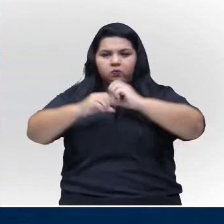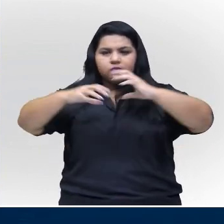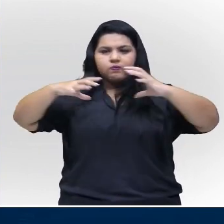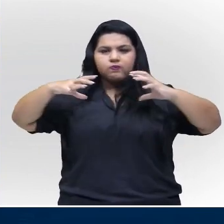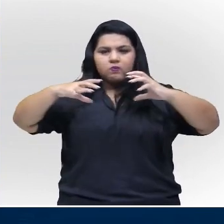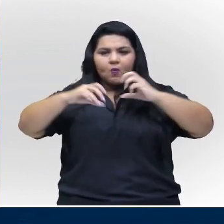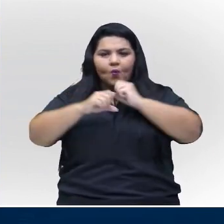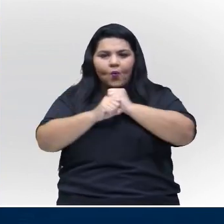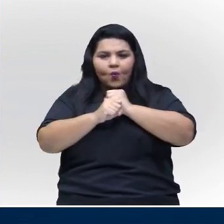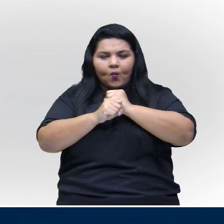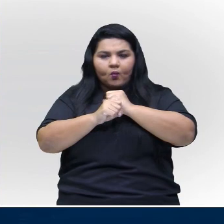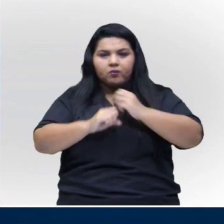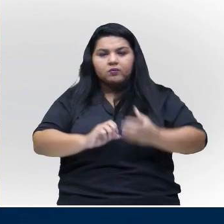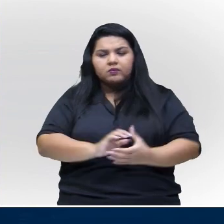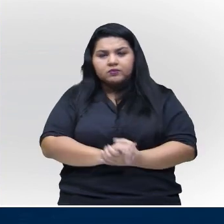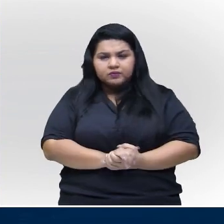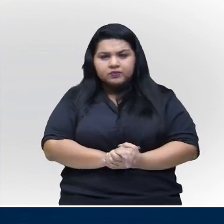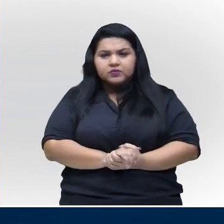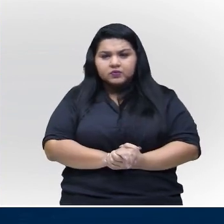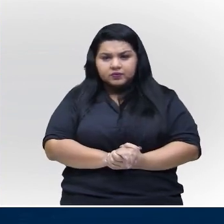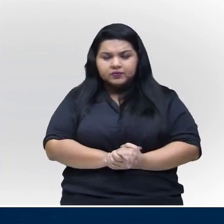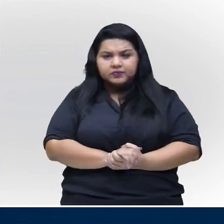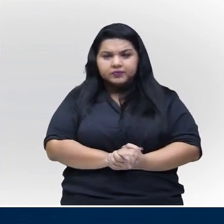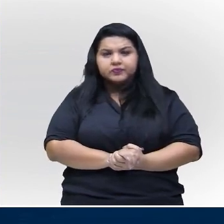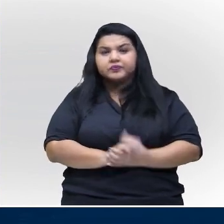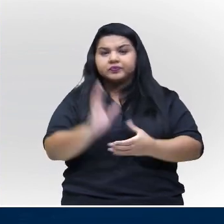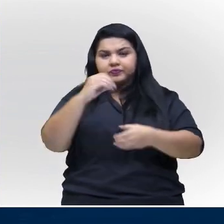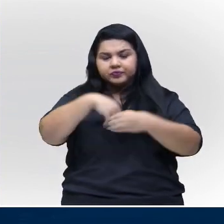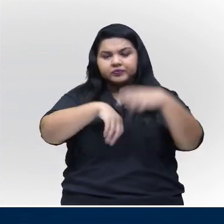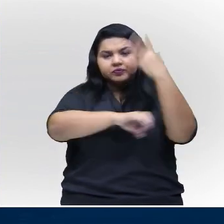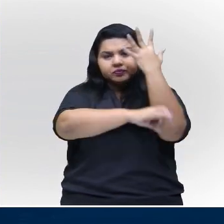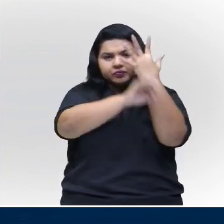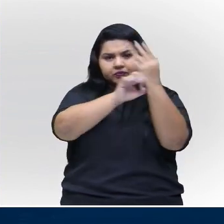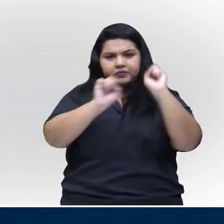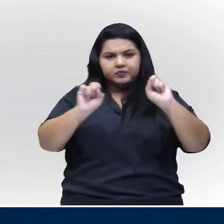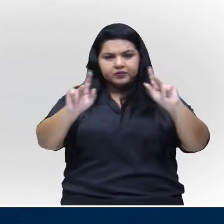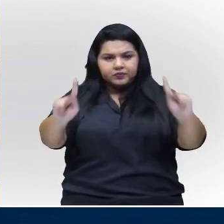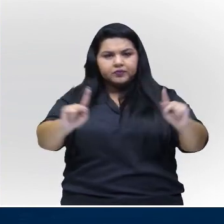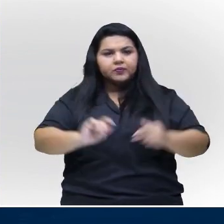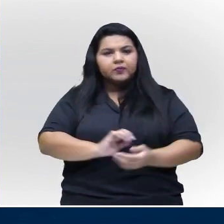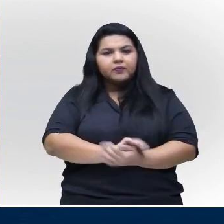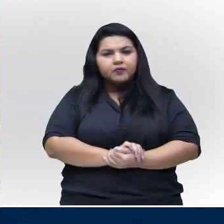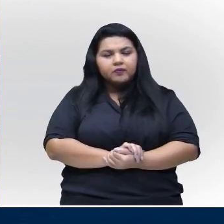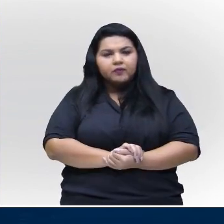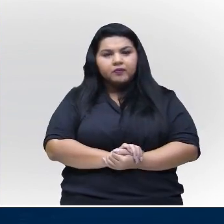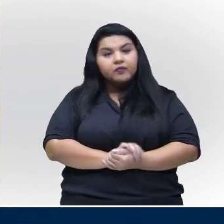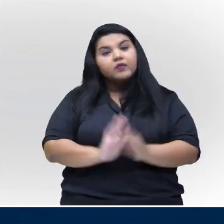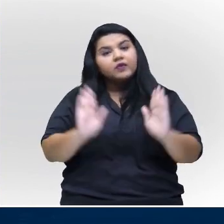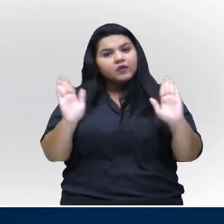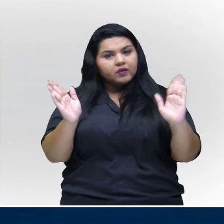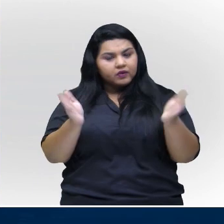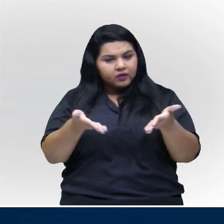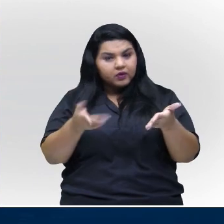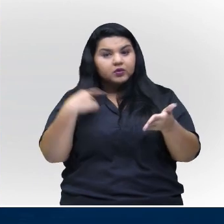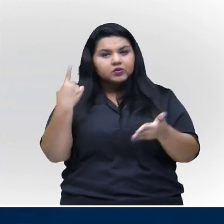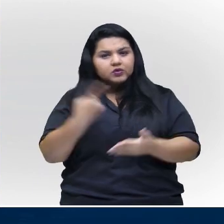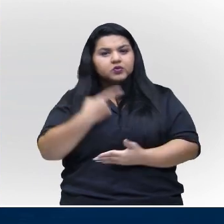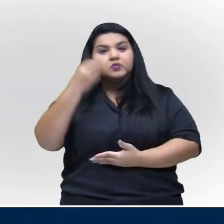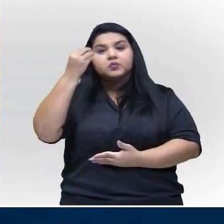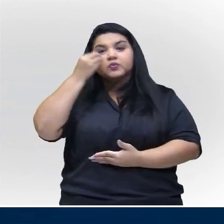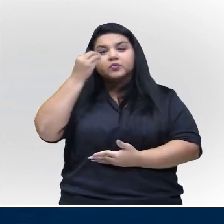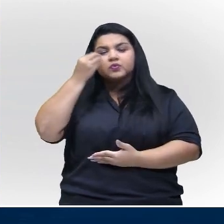com mais abundância nas células vegetais, ok? Muito bem, então agora a gente vai